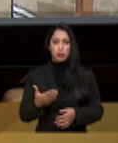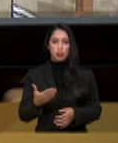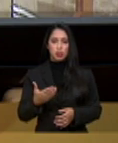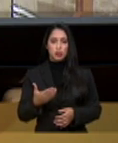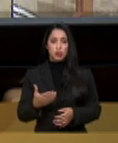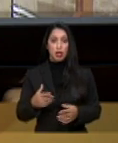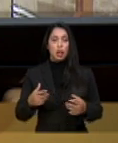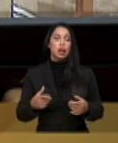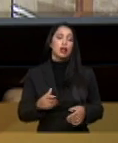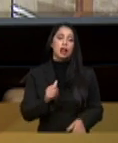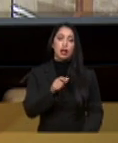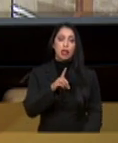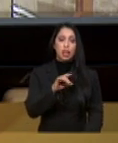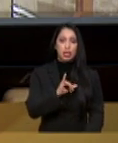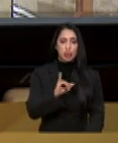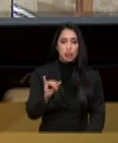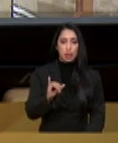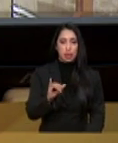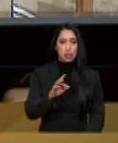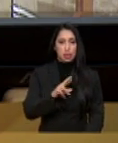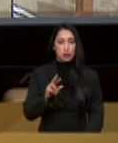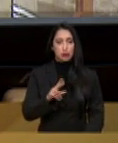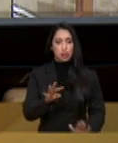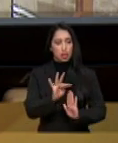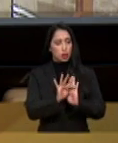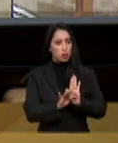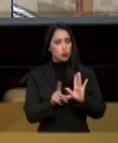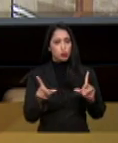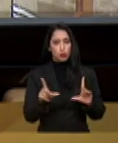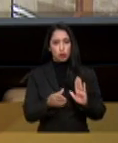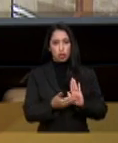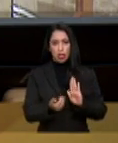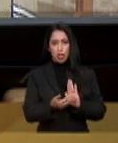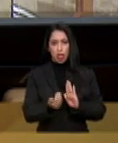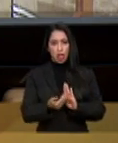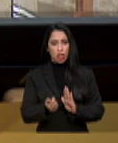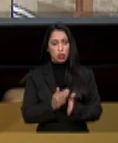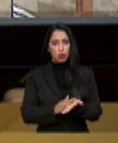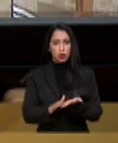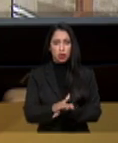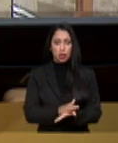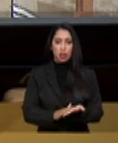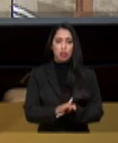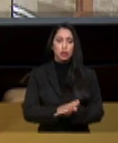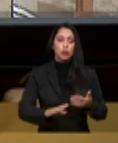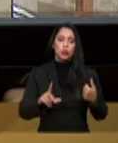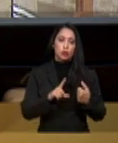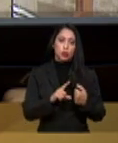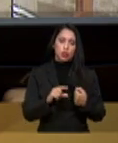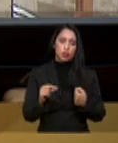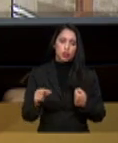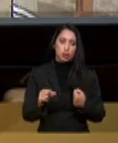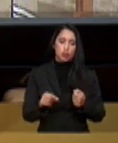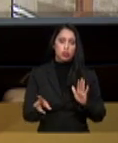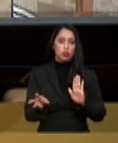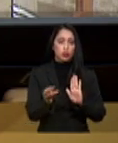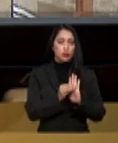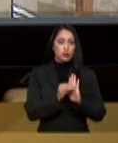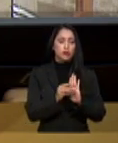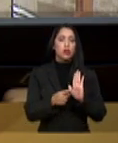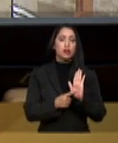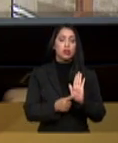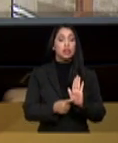de inconstitucionalidade sem redução de texto, afastar-se a leitura do artigo impugnado, pela qual